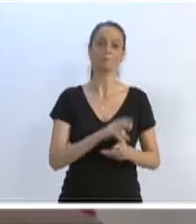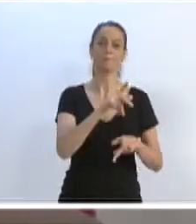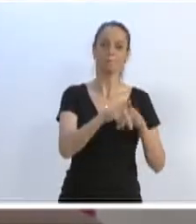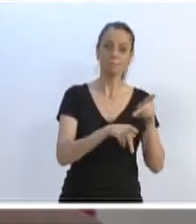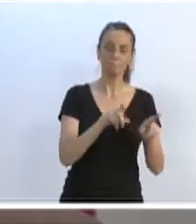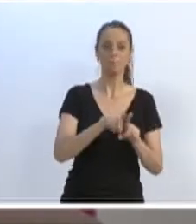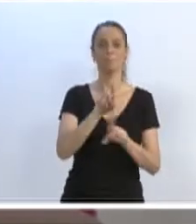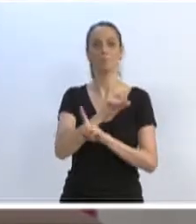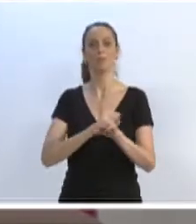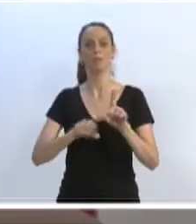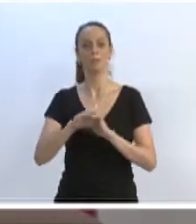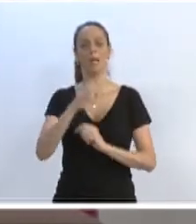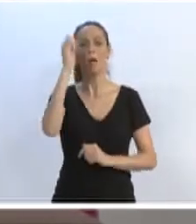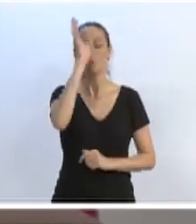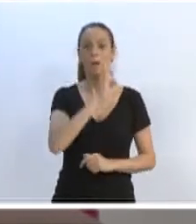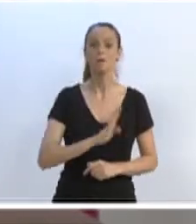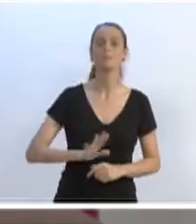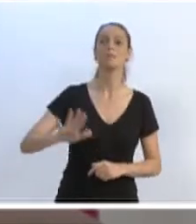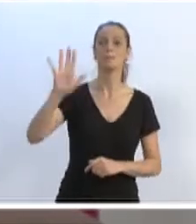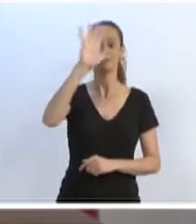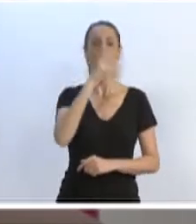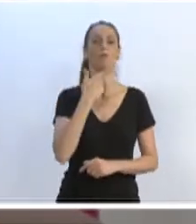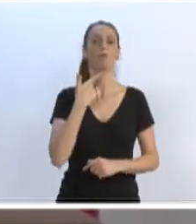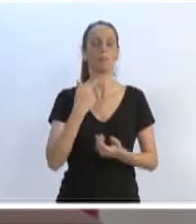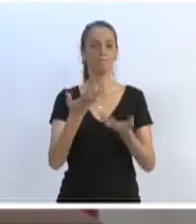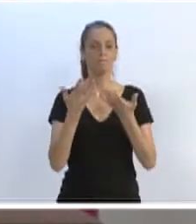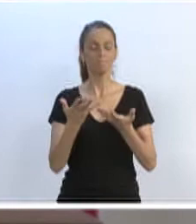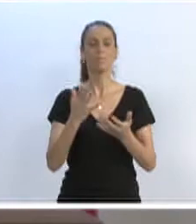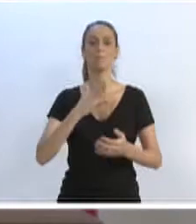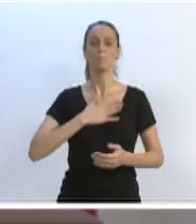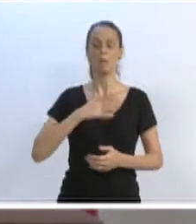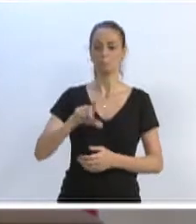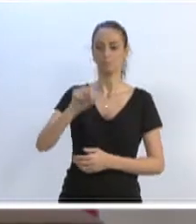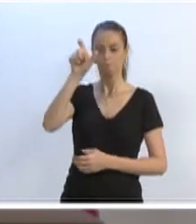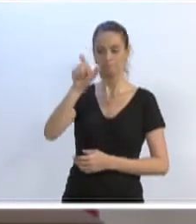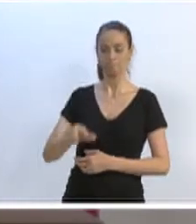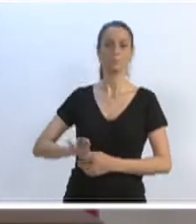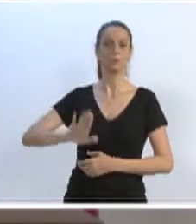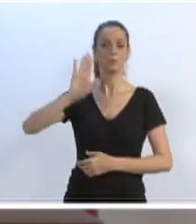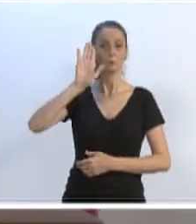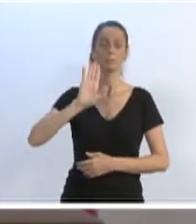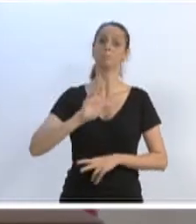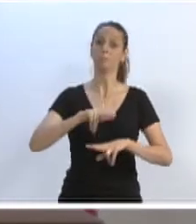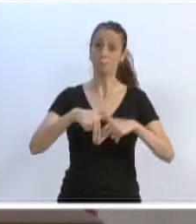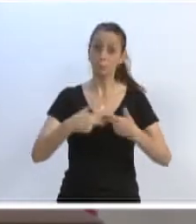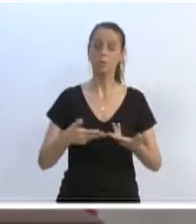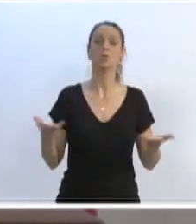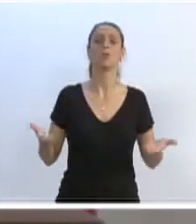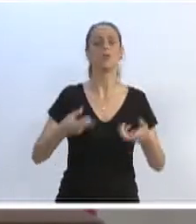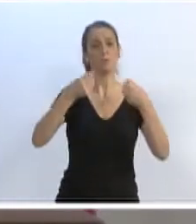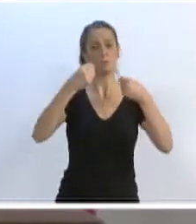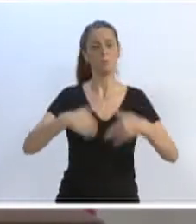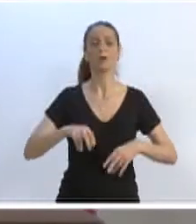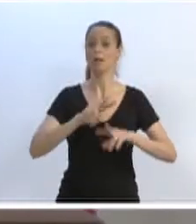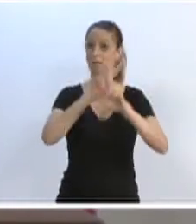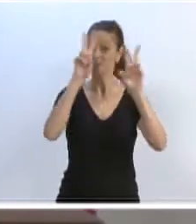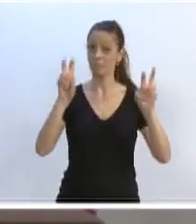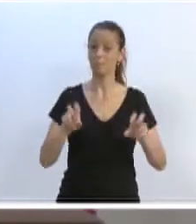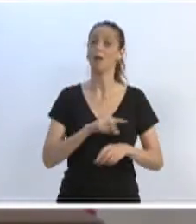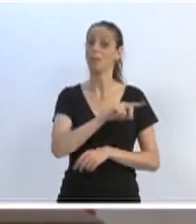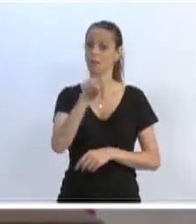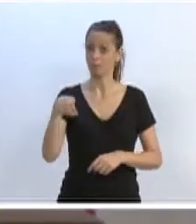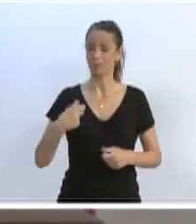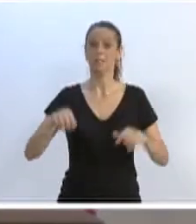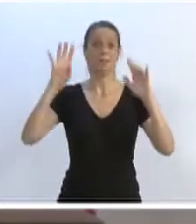sociedade. Este é o Brasil que eu desejo, esse é o Brasil que eu quero, esse é o meu candidato. Por isso que eu vim trazer esse assunto hoje para a tribuna. Pessoal, vamos refletir.